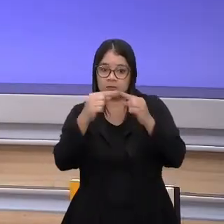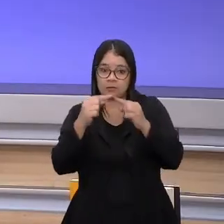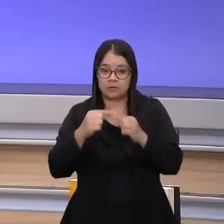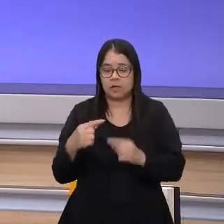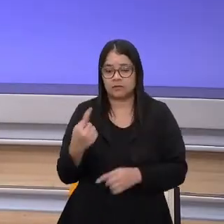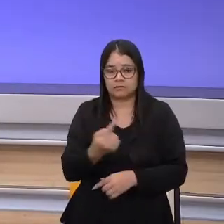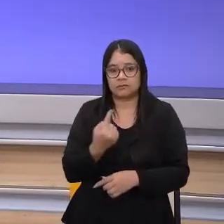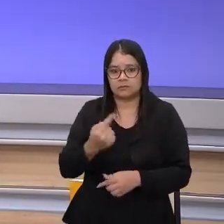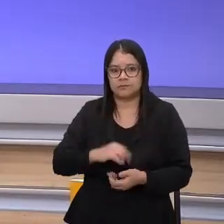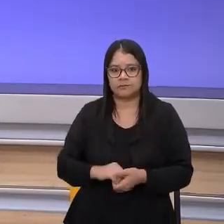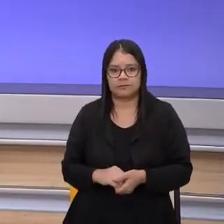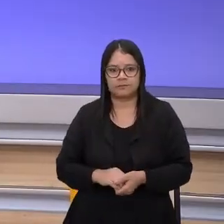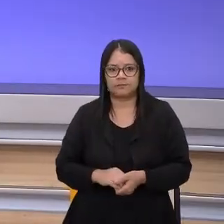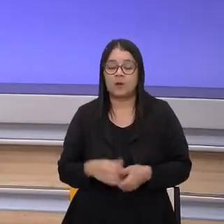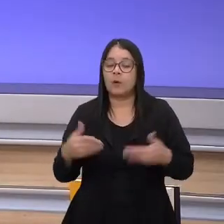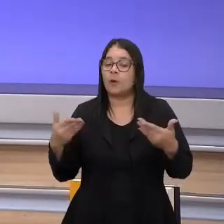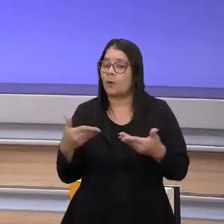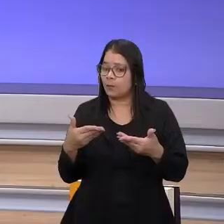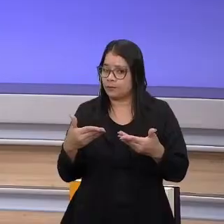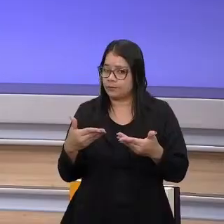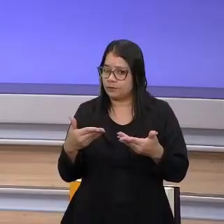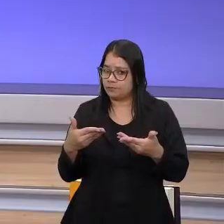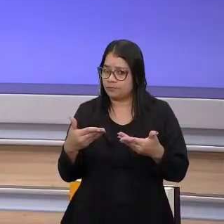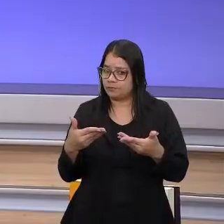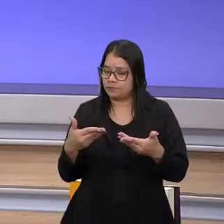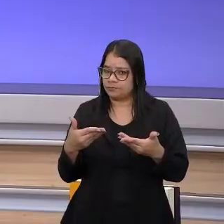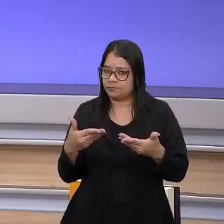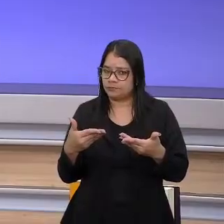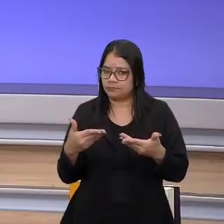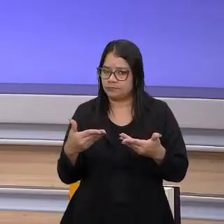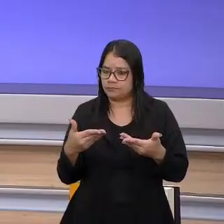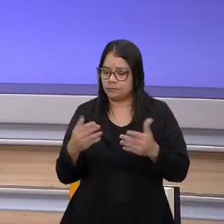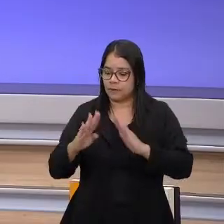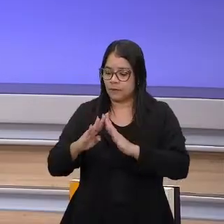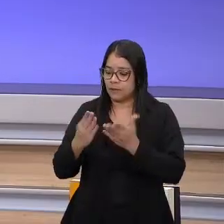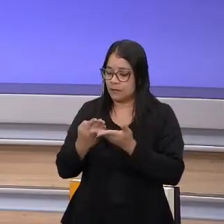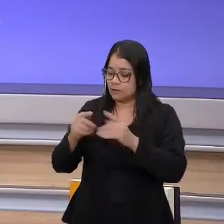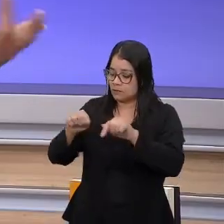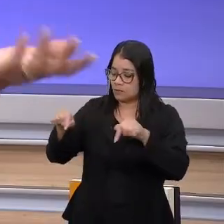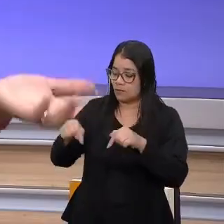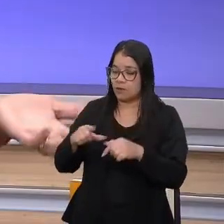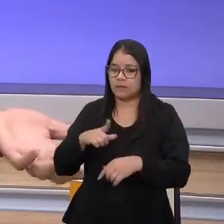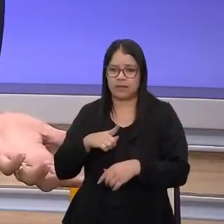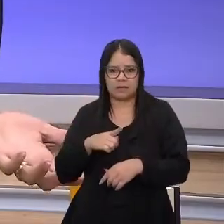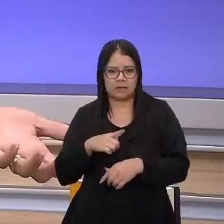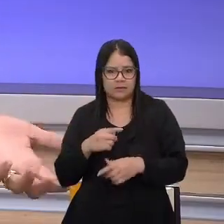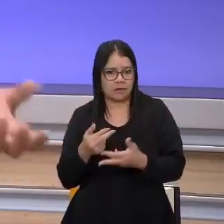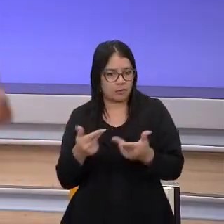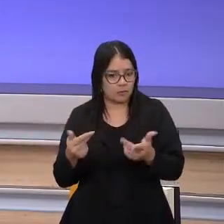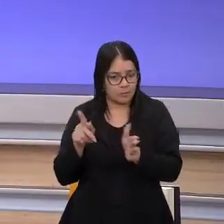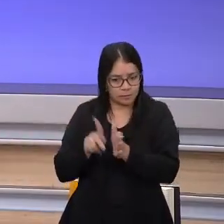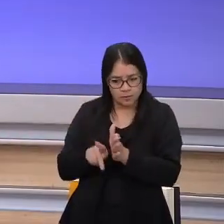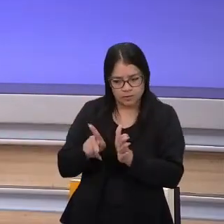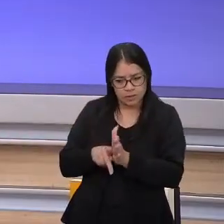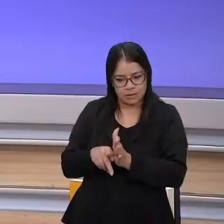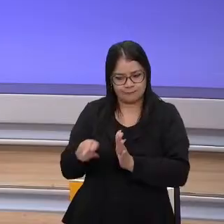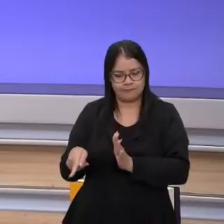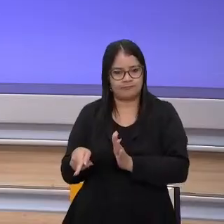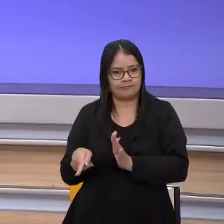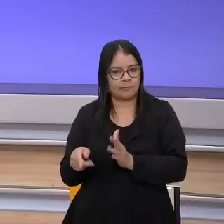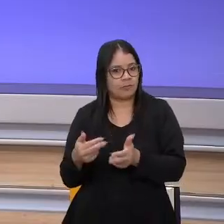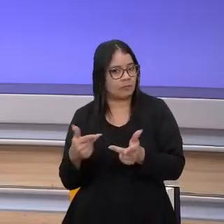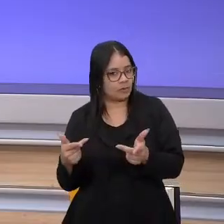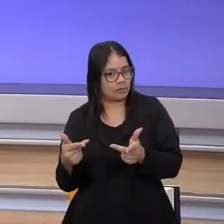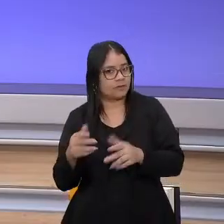gente. Mas, assim, hoje, atualmente, na escola, existe algum projeto? Existe algo que